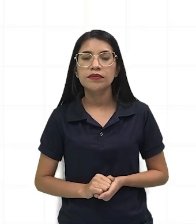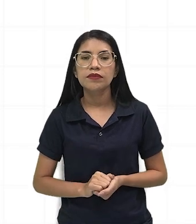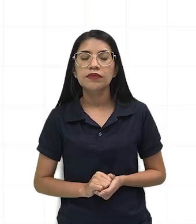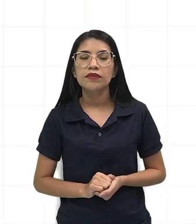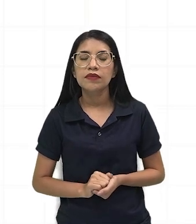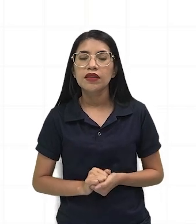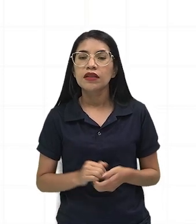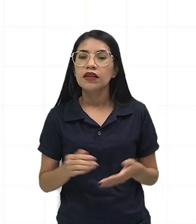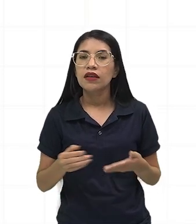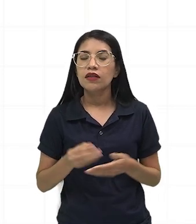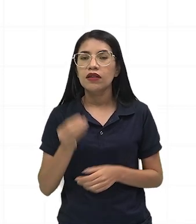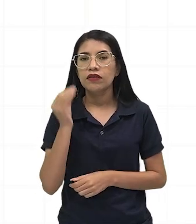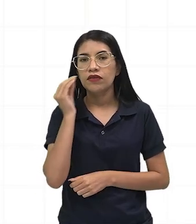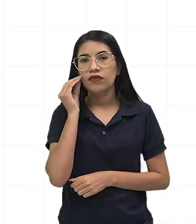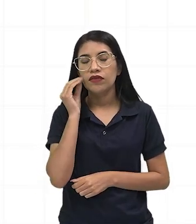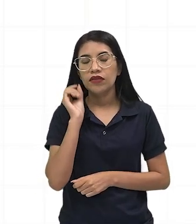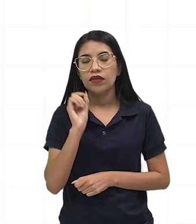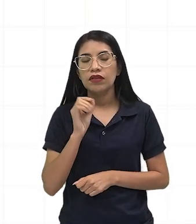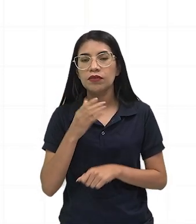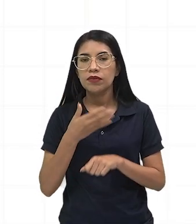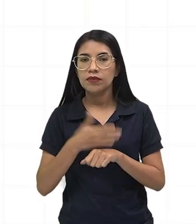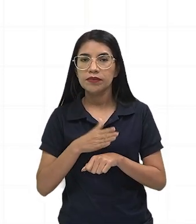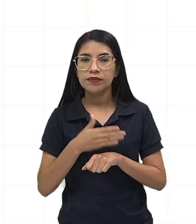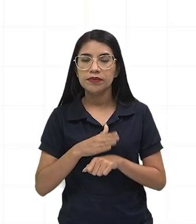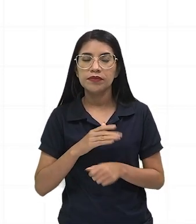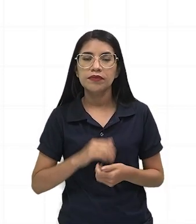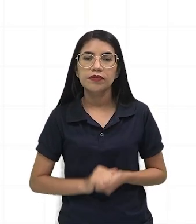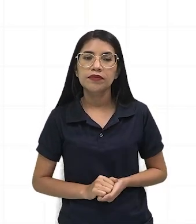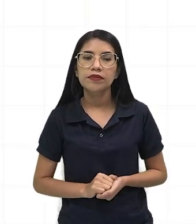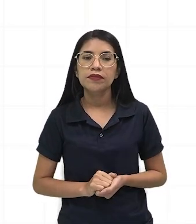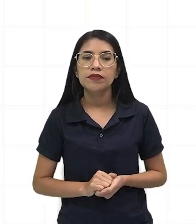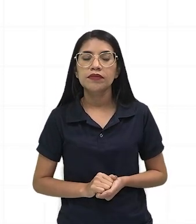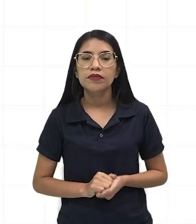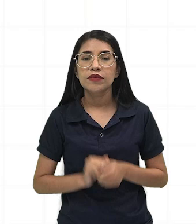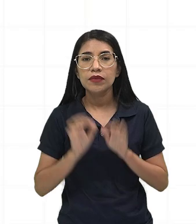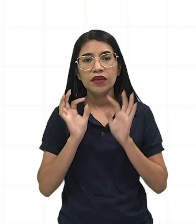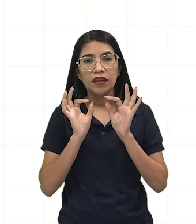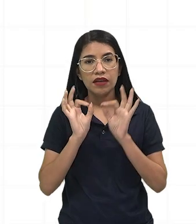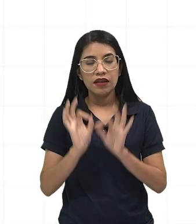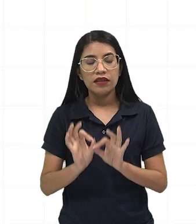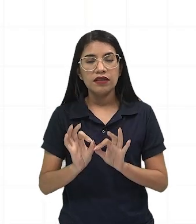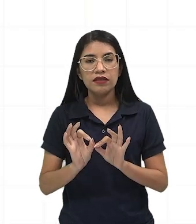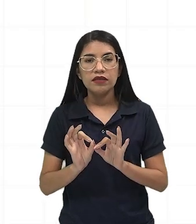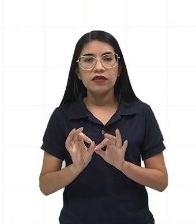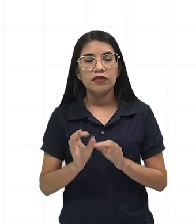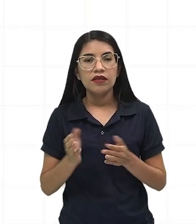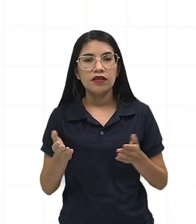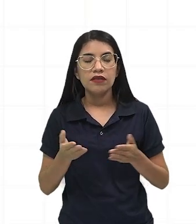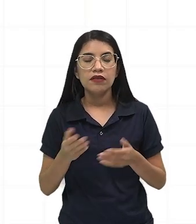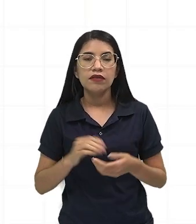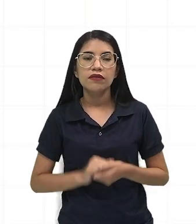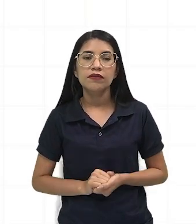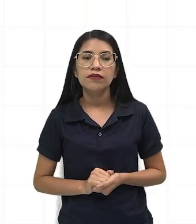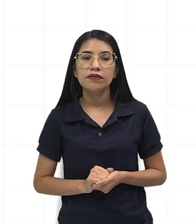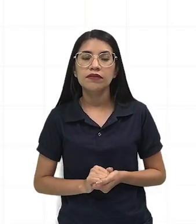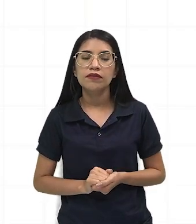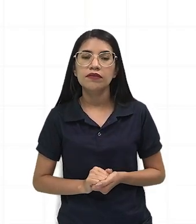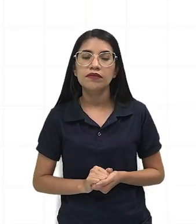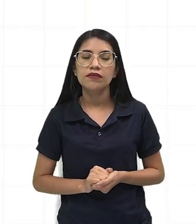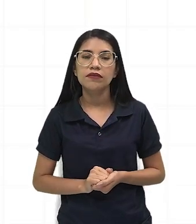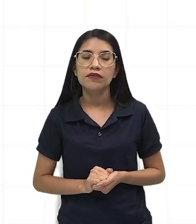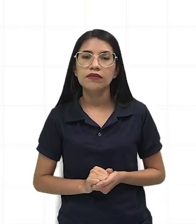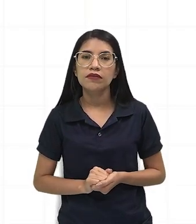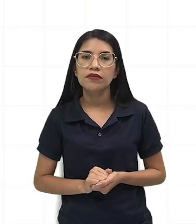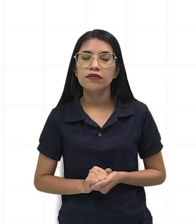central. Vamos fazer uma aplicação, olha. Prestem atenção na seguinte aplicação. As